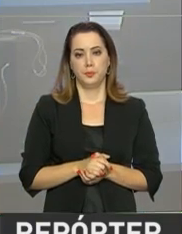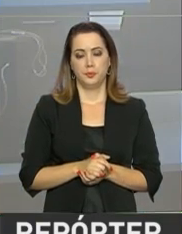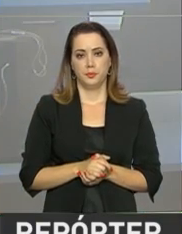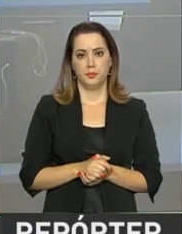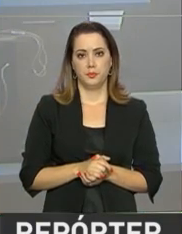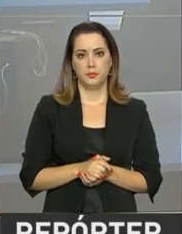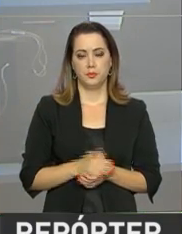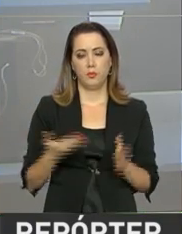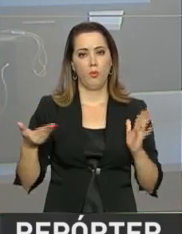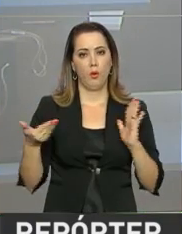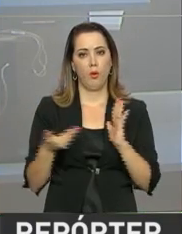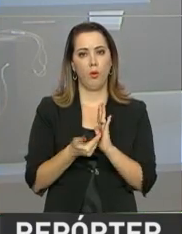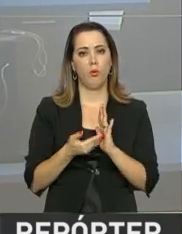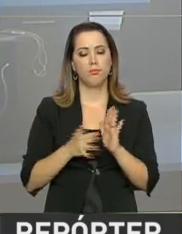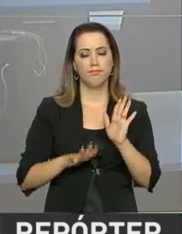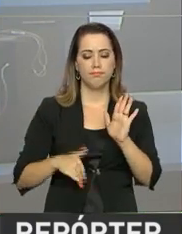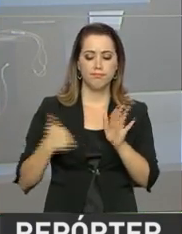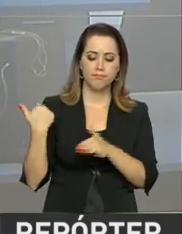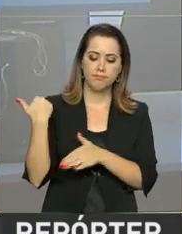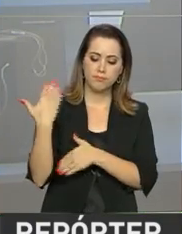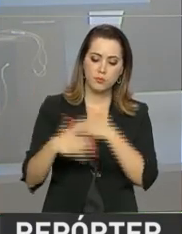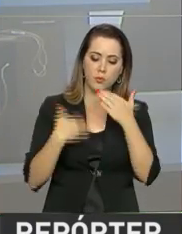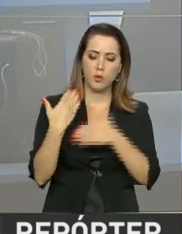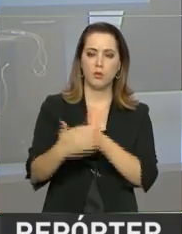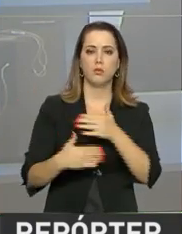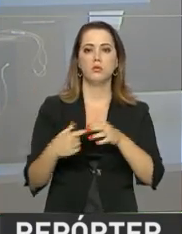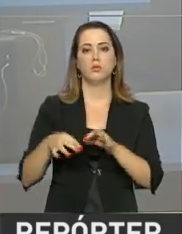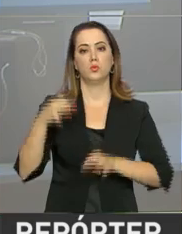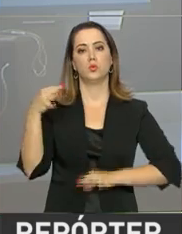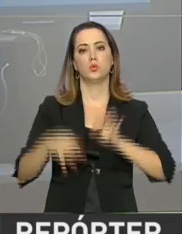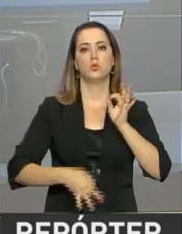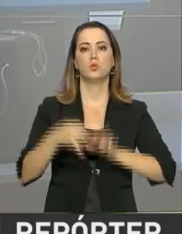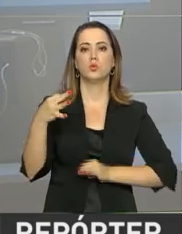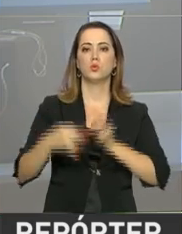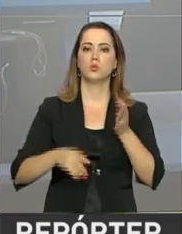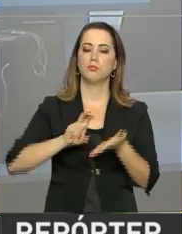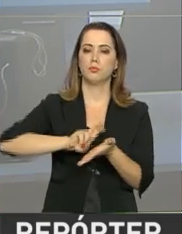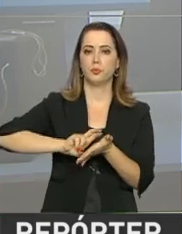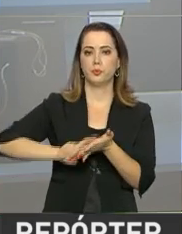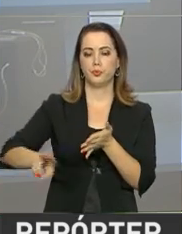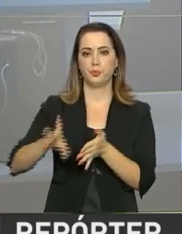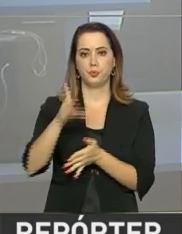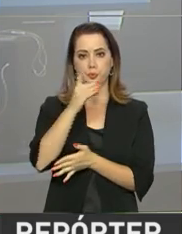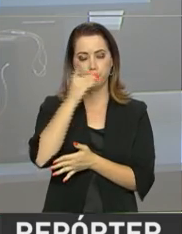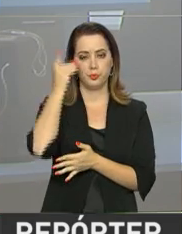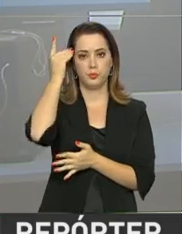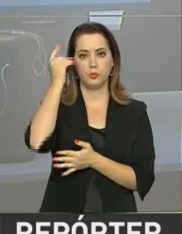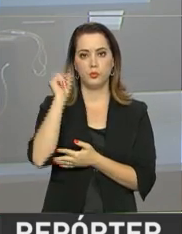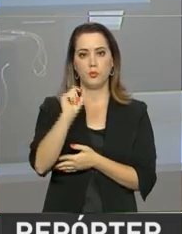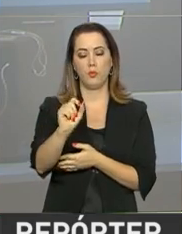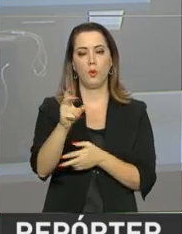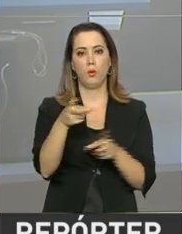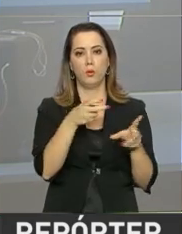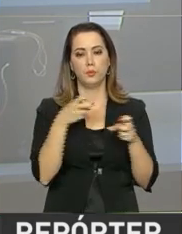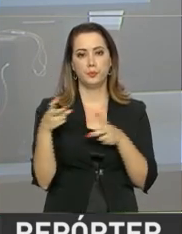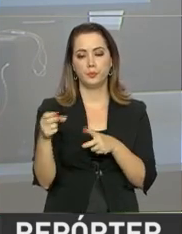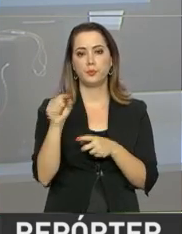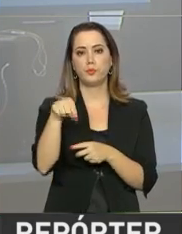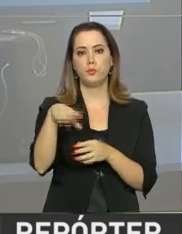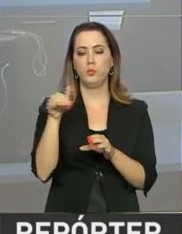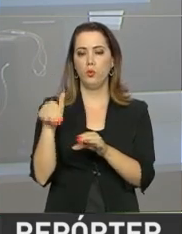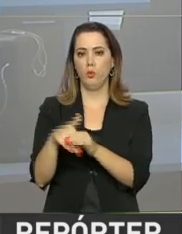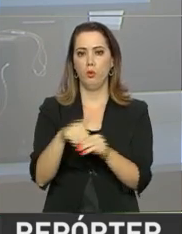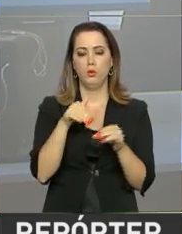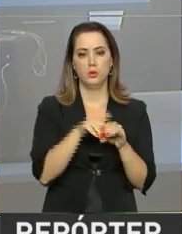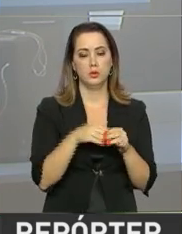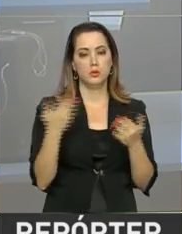O Senado segue no senado o julgamento do impeachment da presidente afastada Dilma Rousseff a expectativa é que a votação